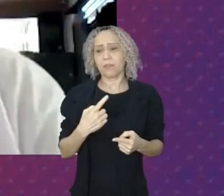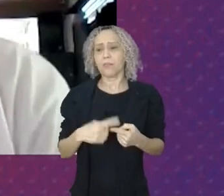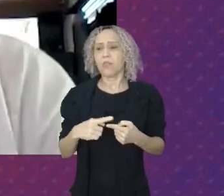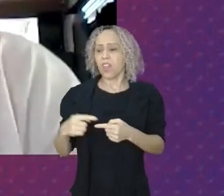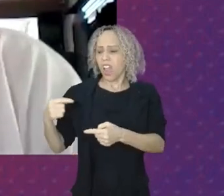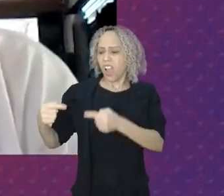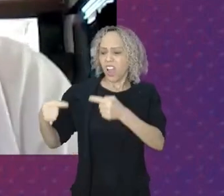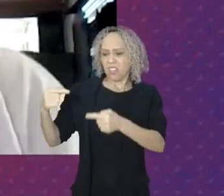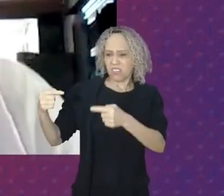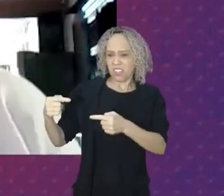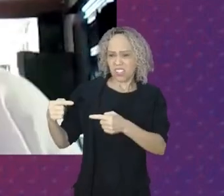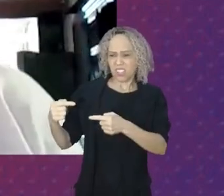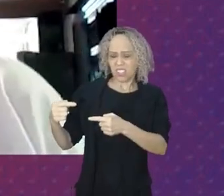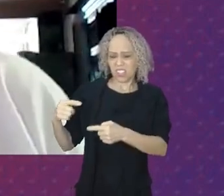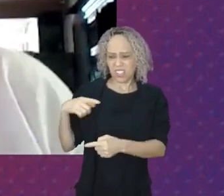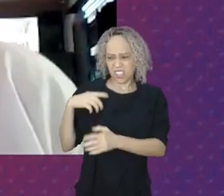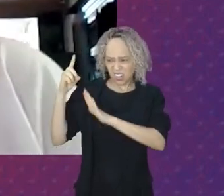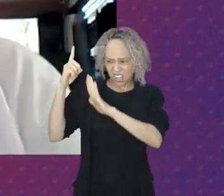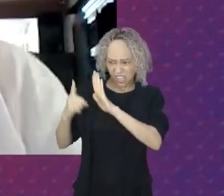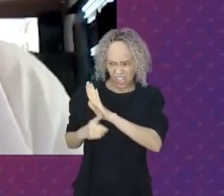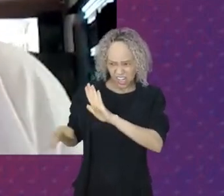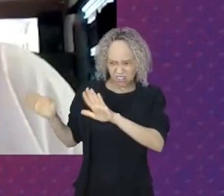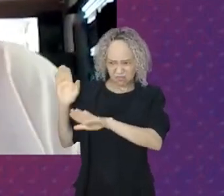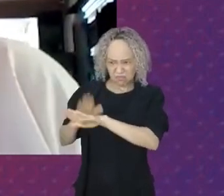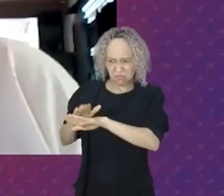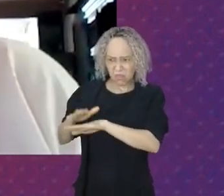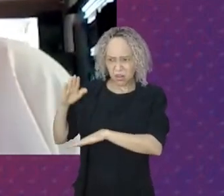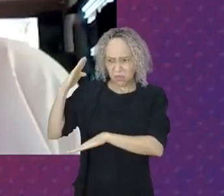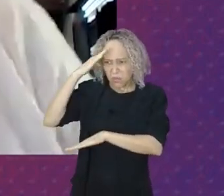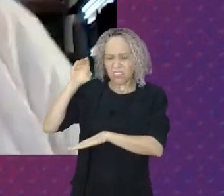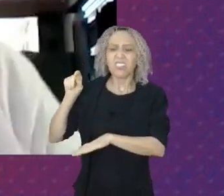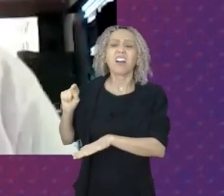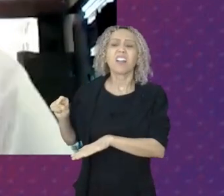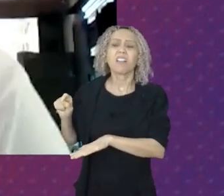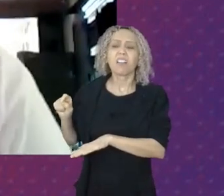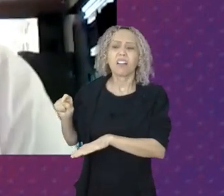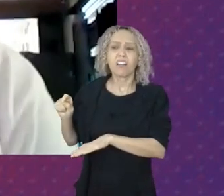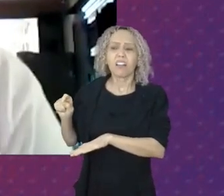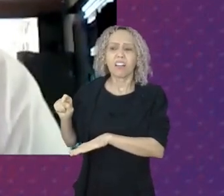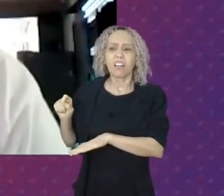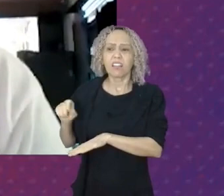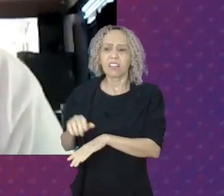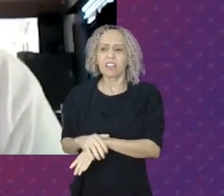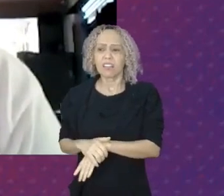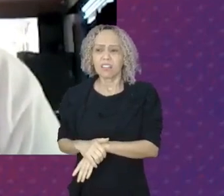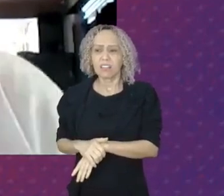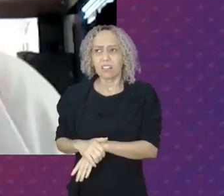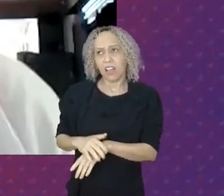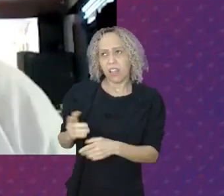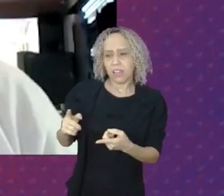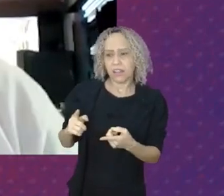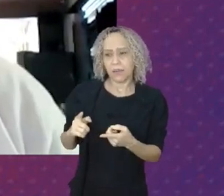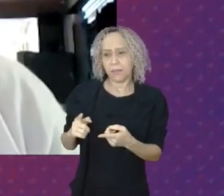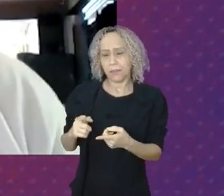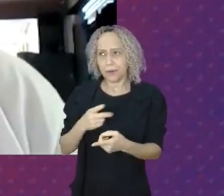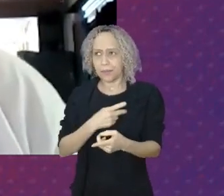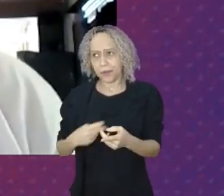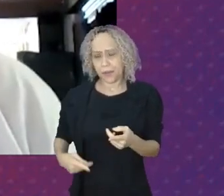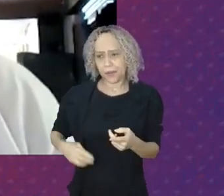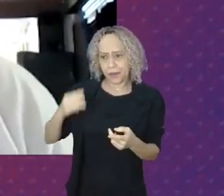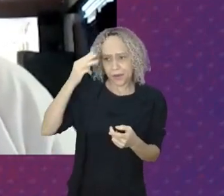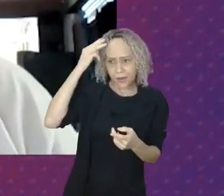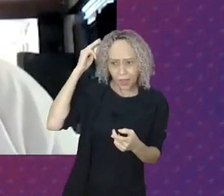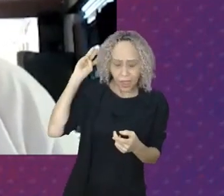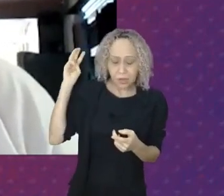os decretos presidenciais que nós tínhamos, todos caíram por terra, alguns na época do Temer, outros na época de